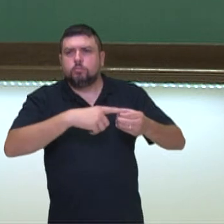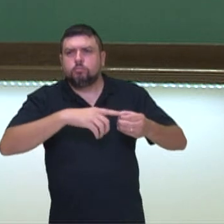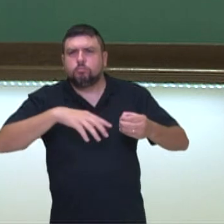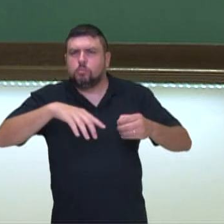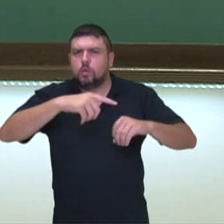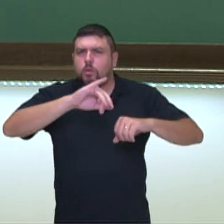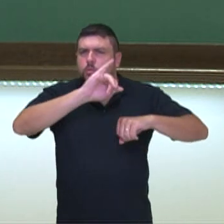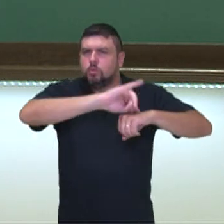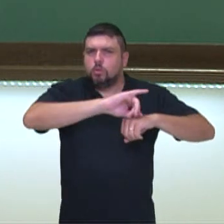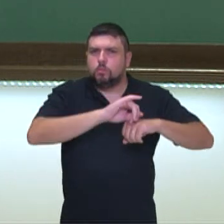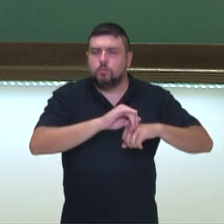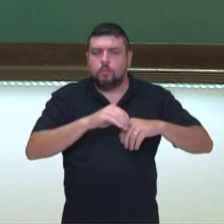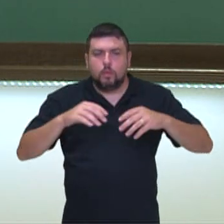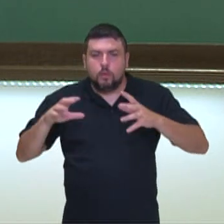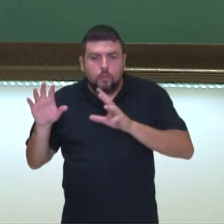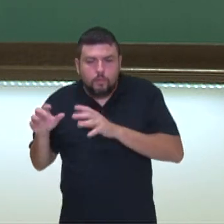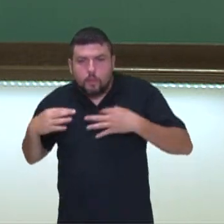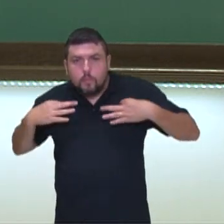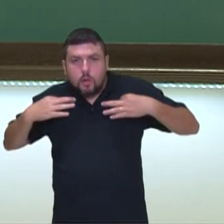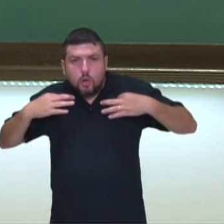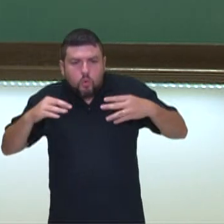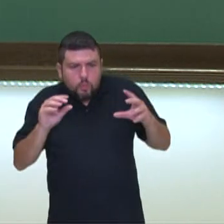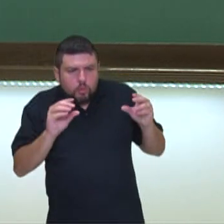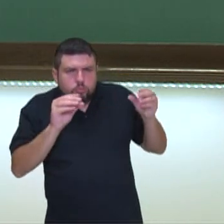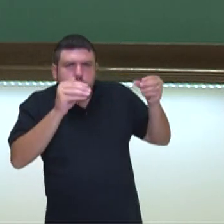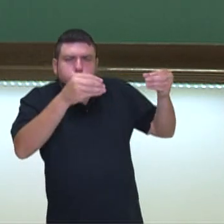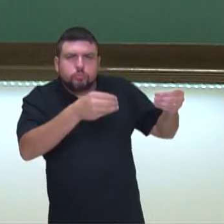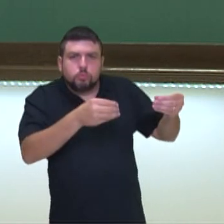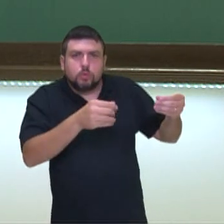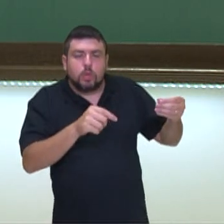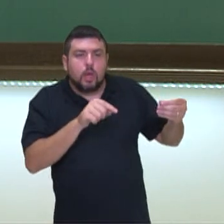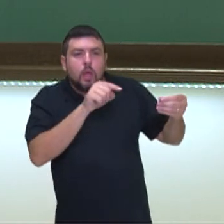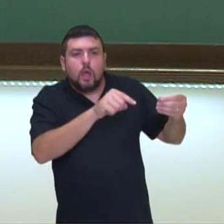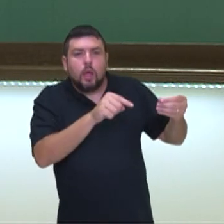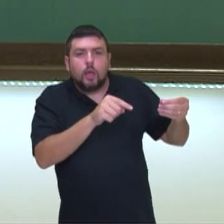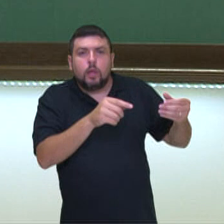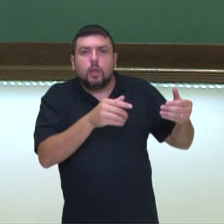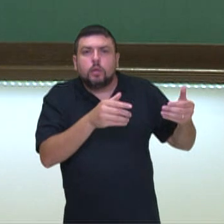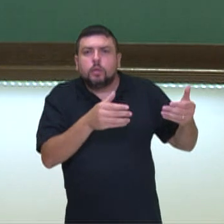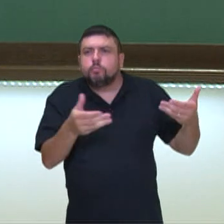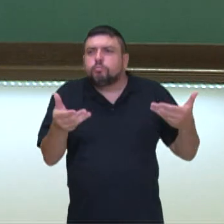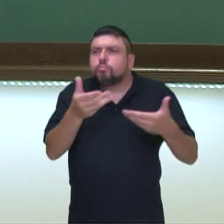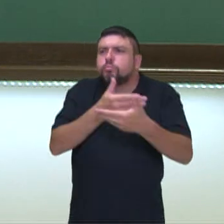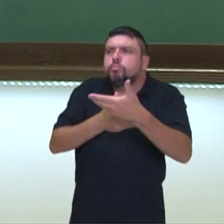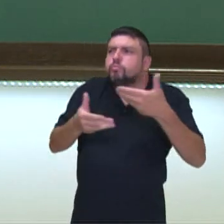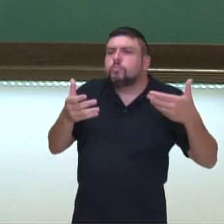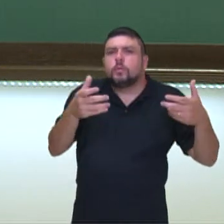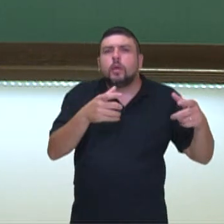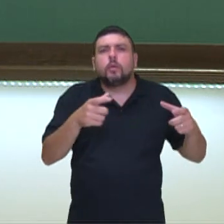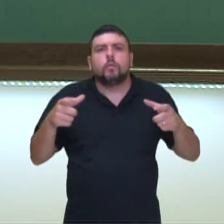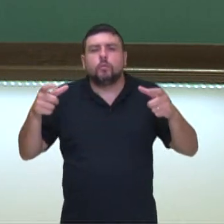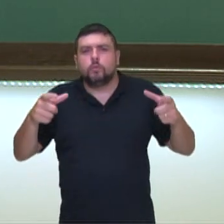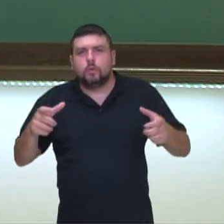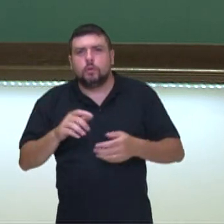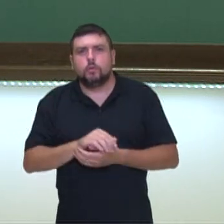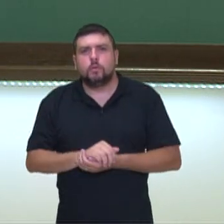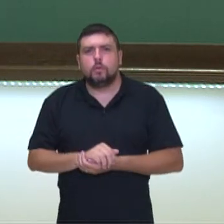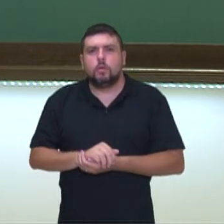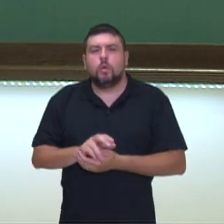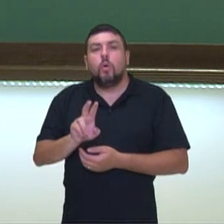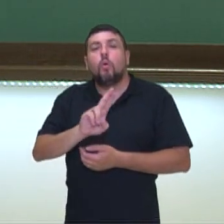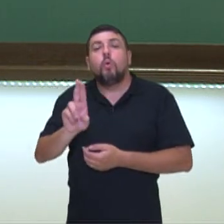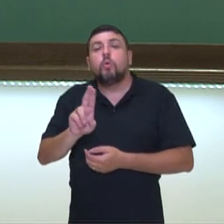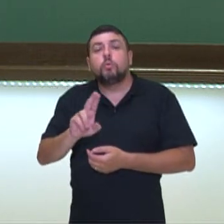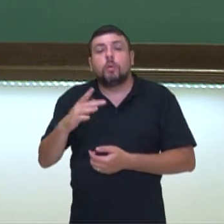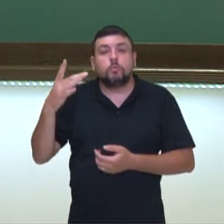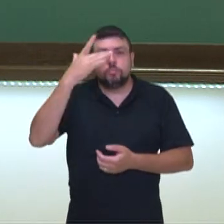coloca roupa nelas e faz com que elas interajam com o ambiente de alguma maneira. É o chamado gente estranha. E